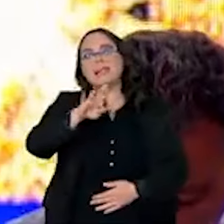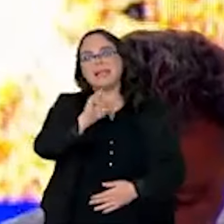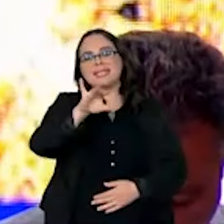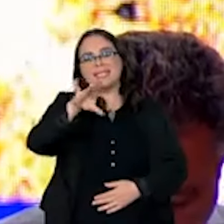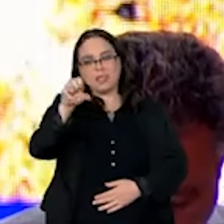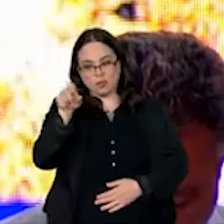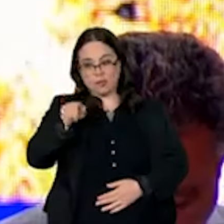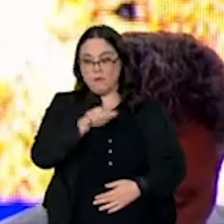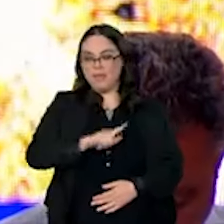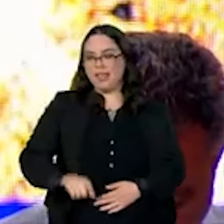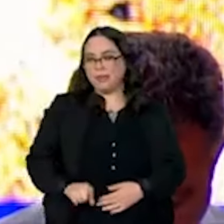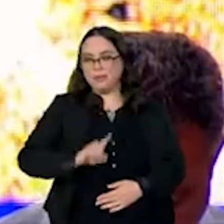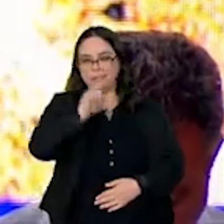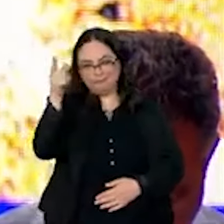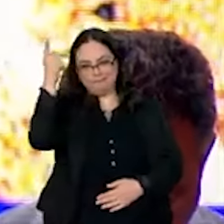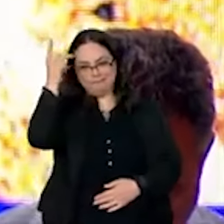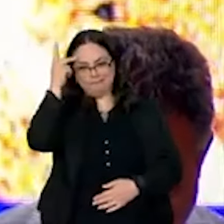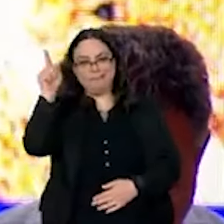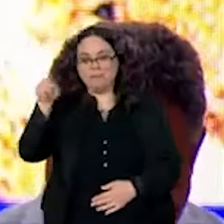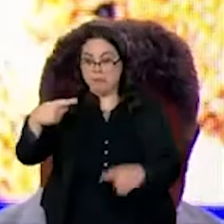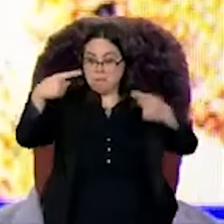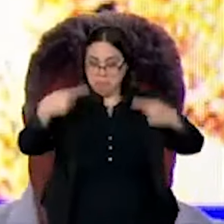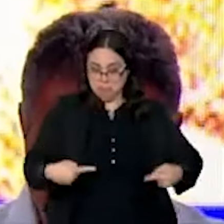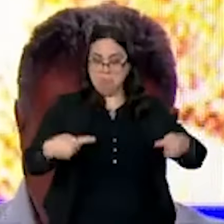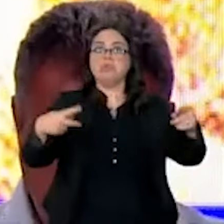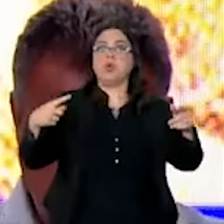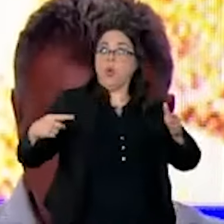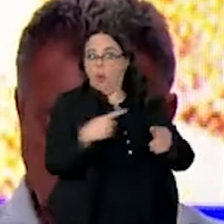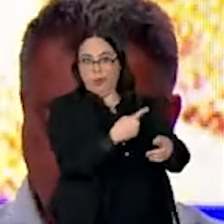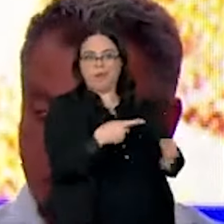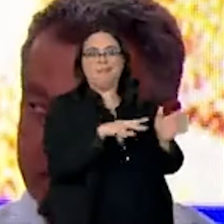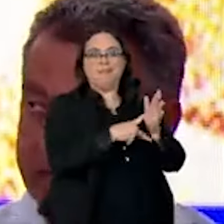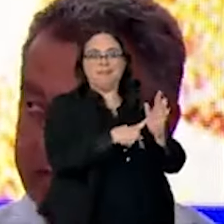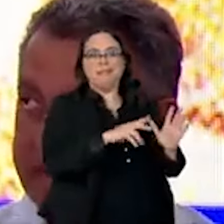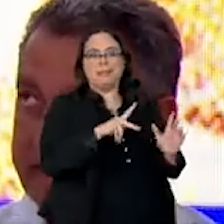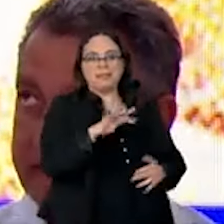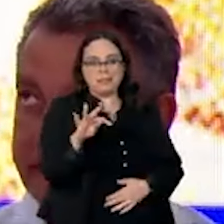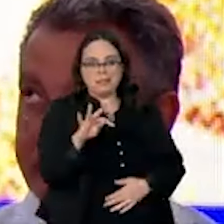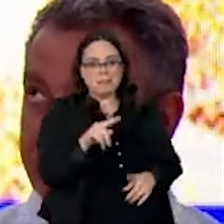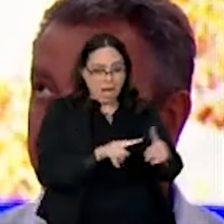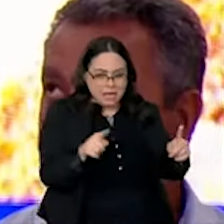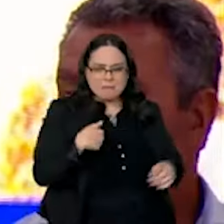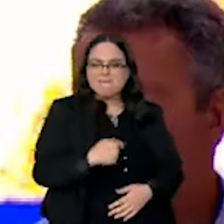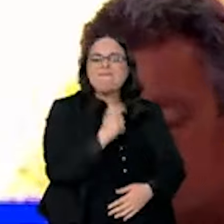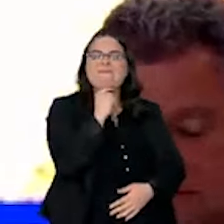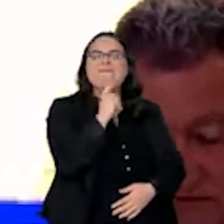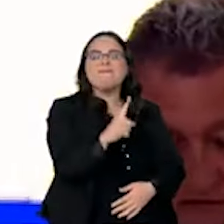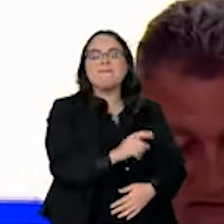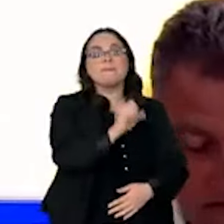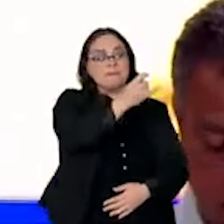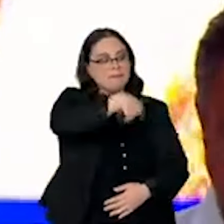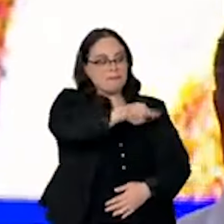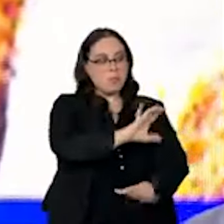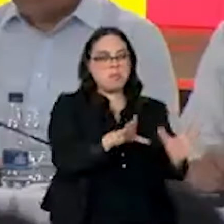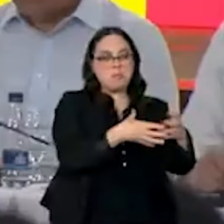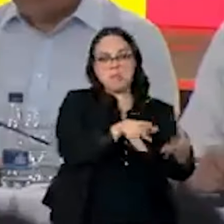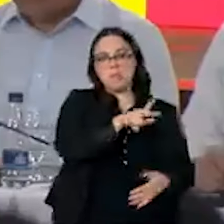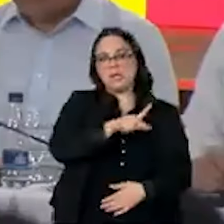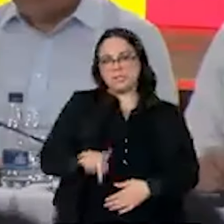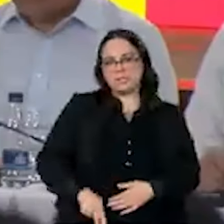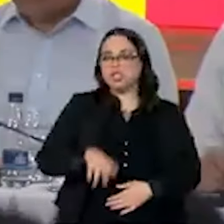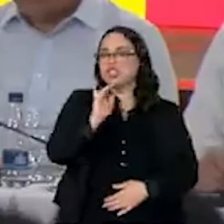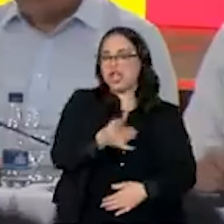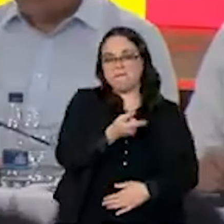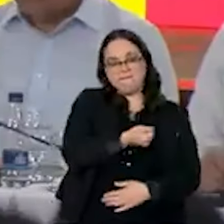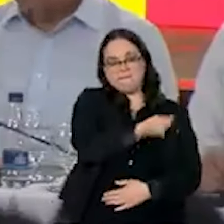governador e disputou contra o PT. Entretanto, eu duvido que algum presidente já